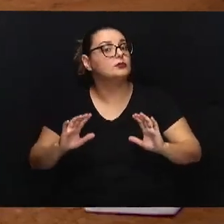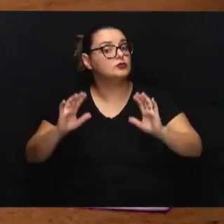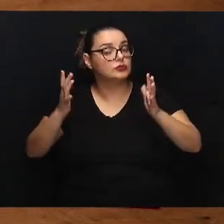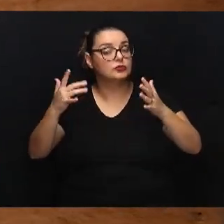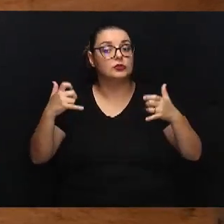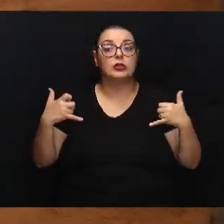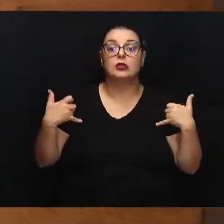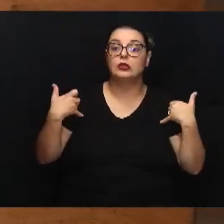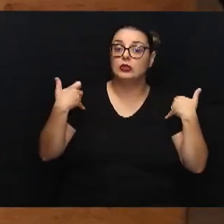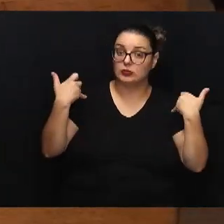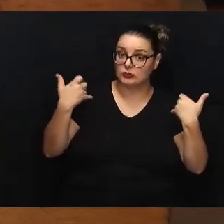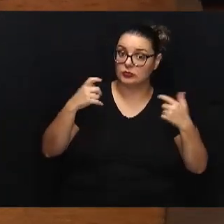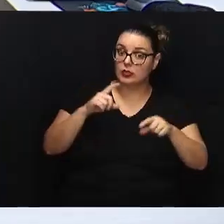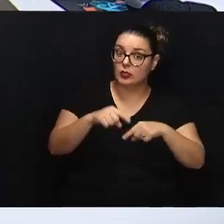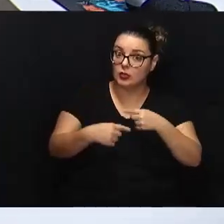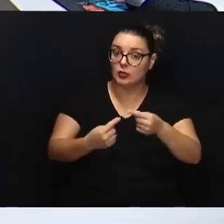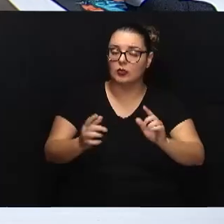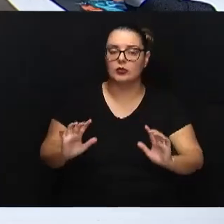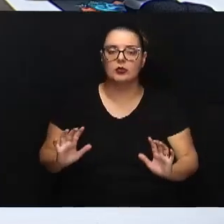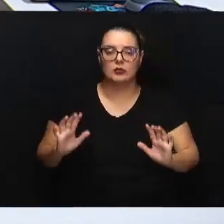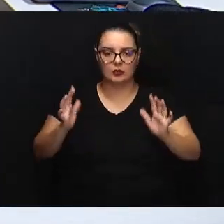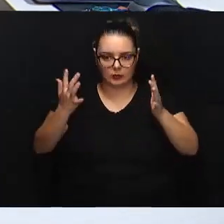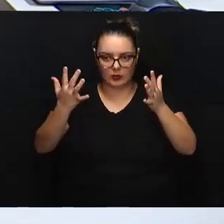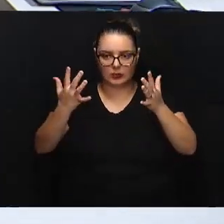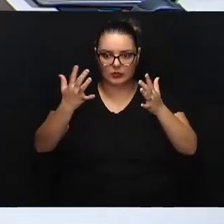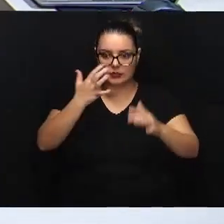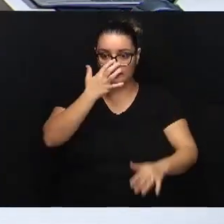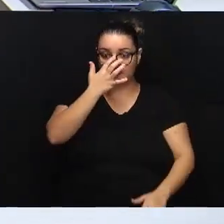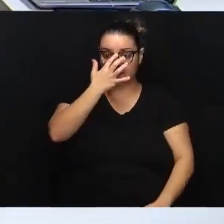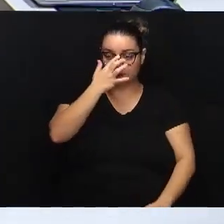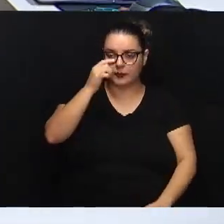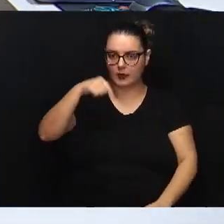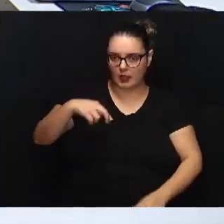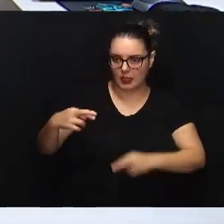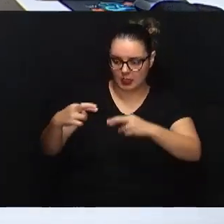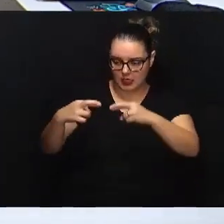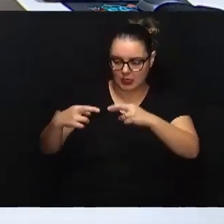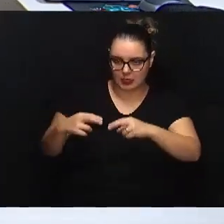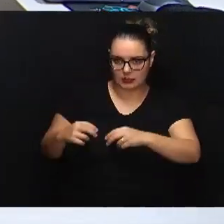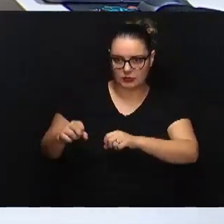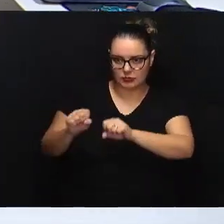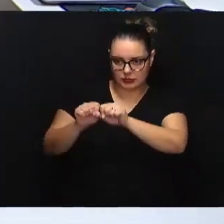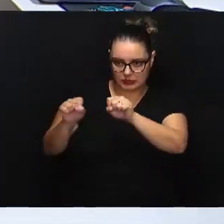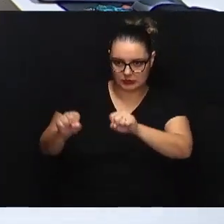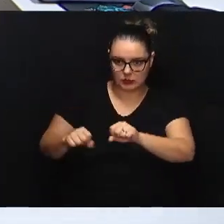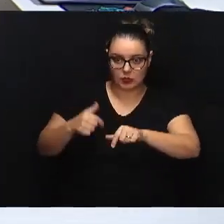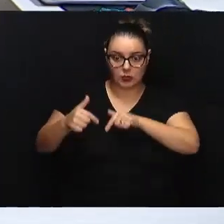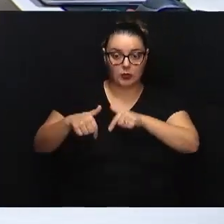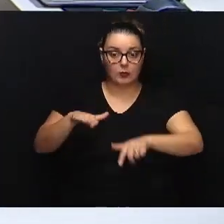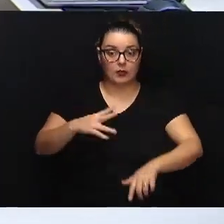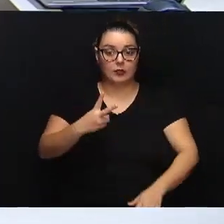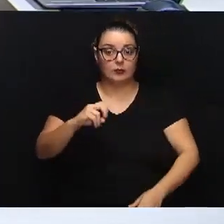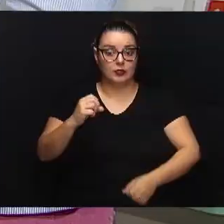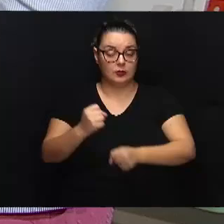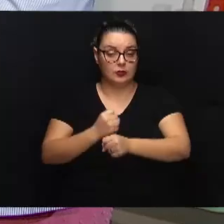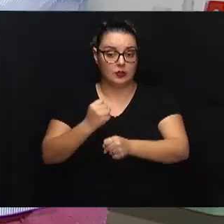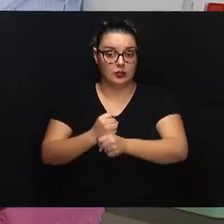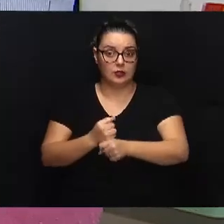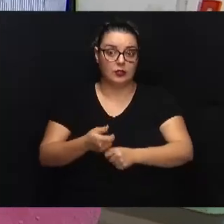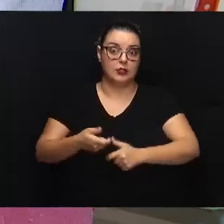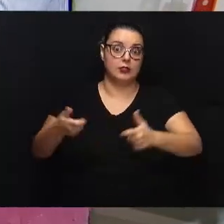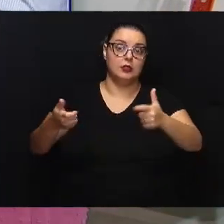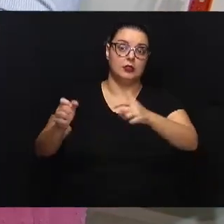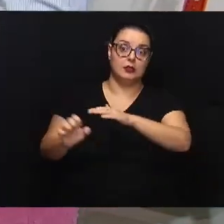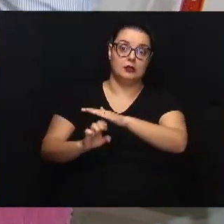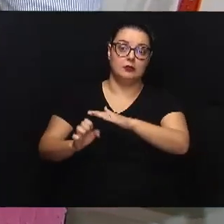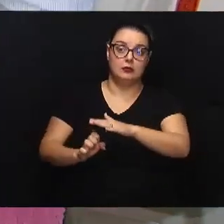e outras comemorações. Esta analista de sistemas trabalhou por mais de 20 anos em grandes empresas. Com uma